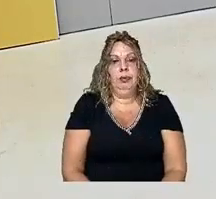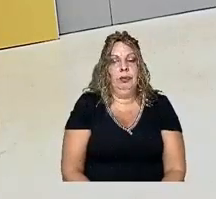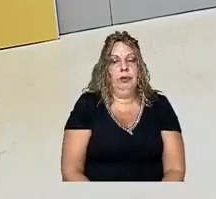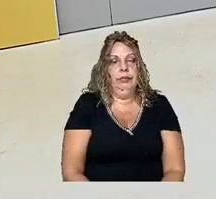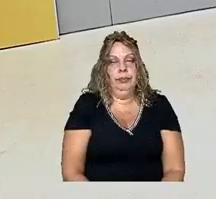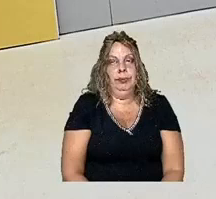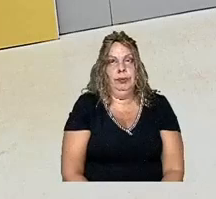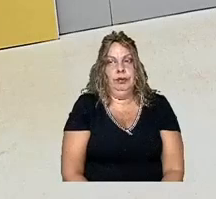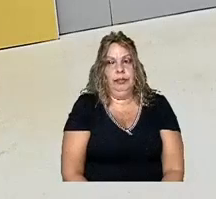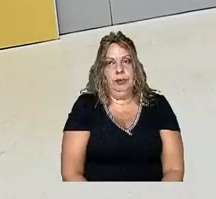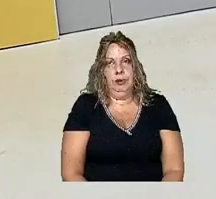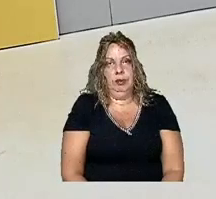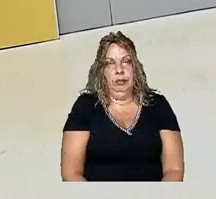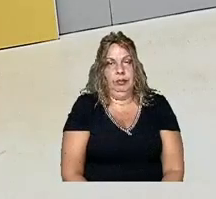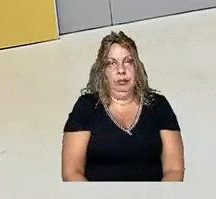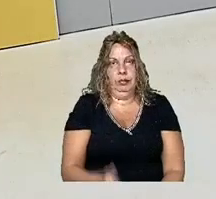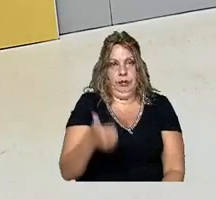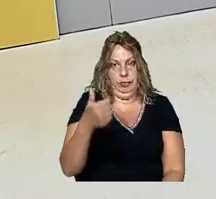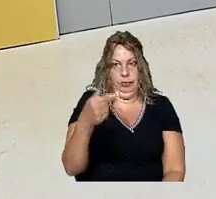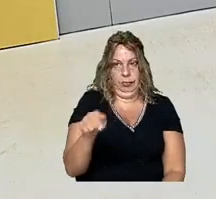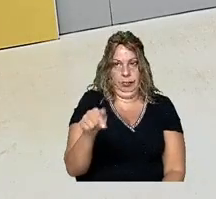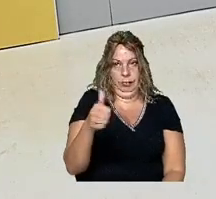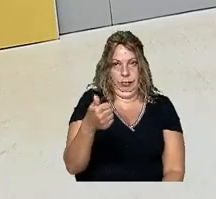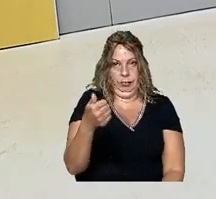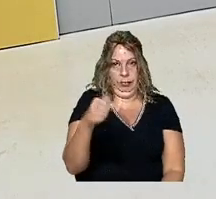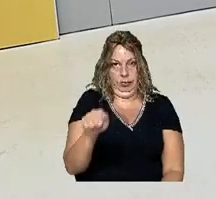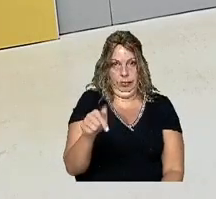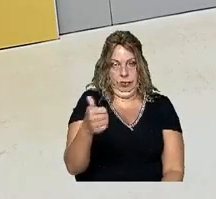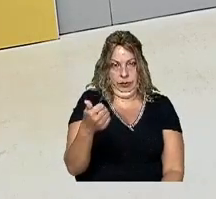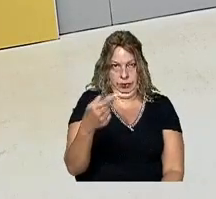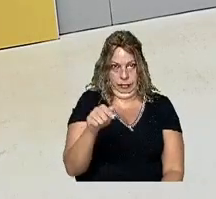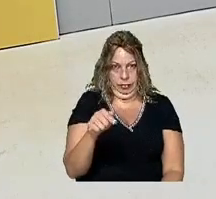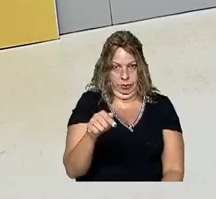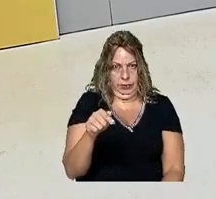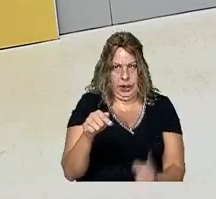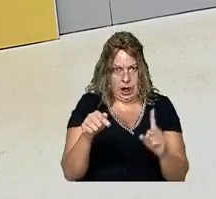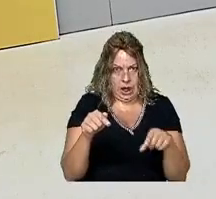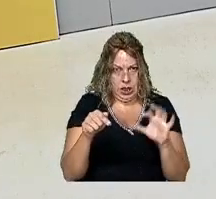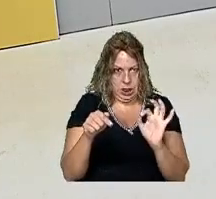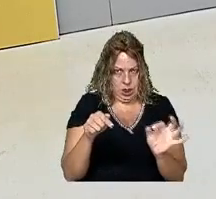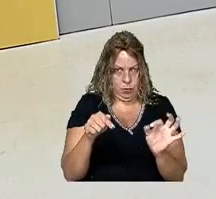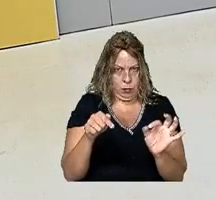Será que agora com 17, 17 decide?